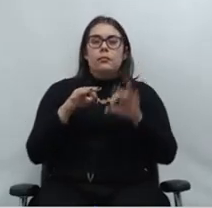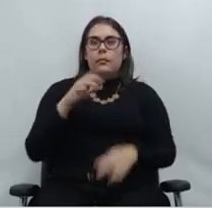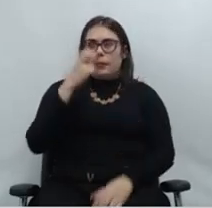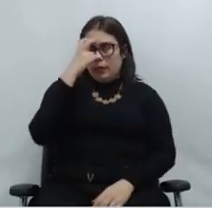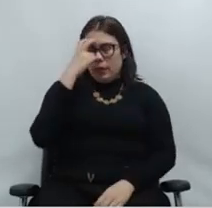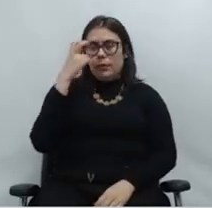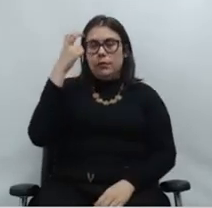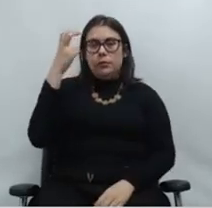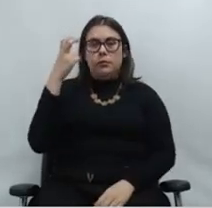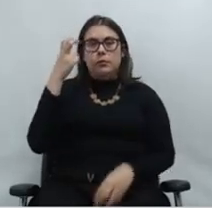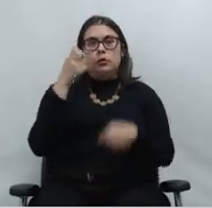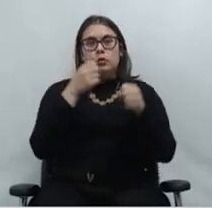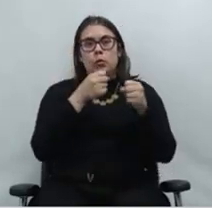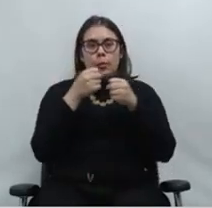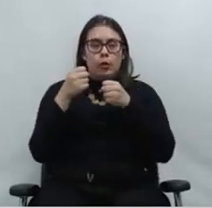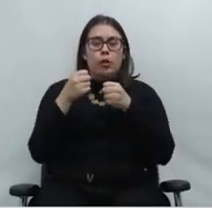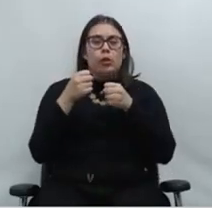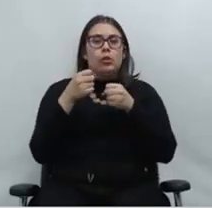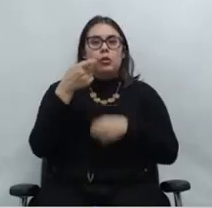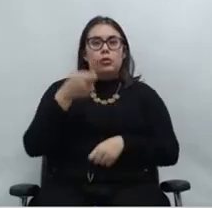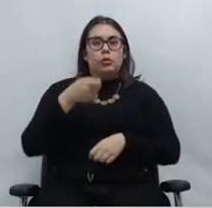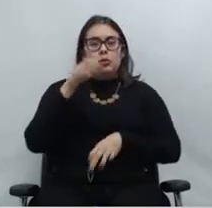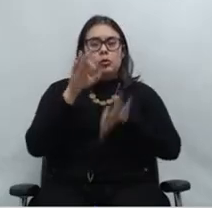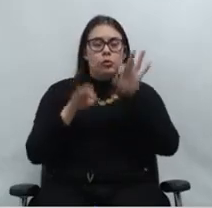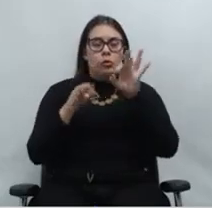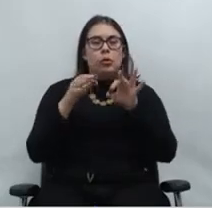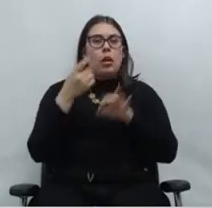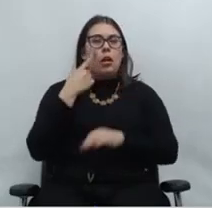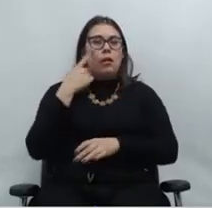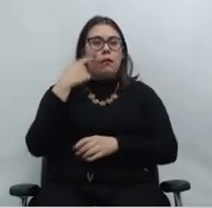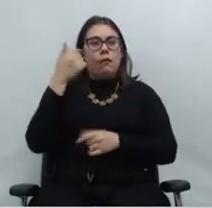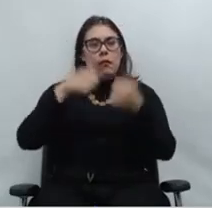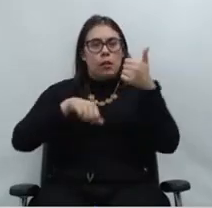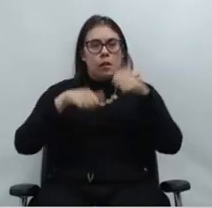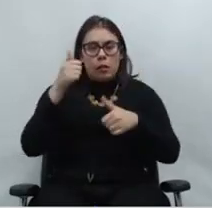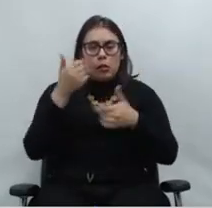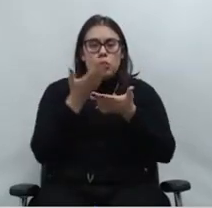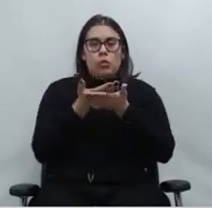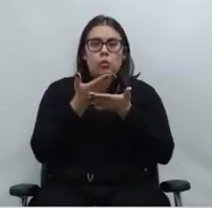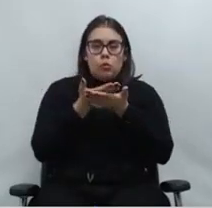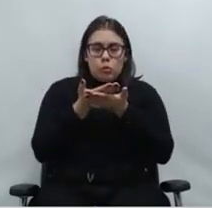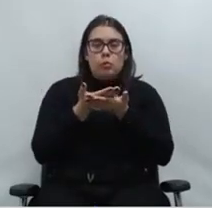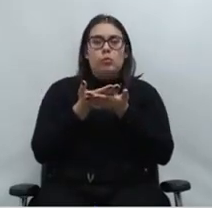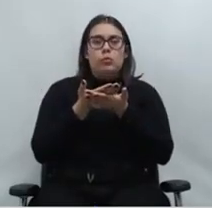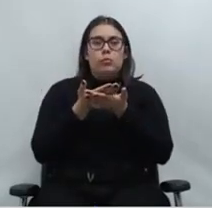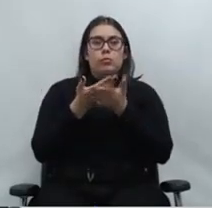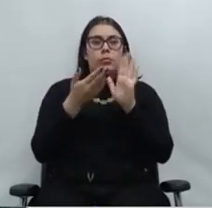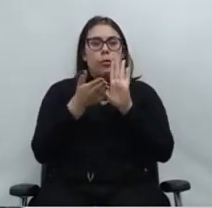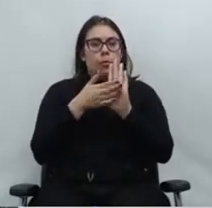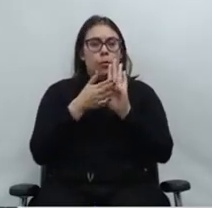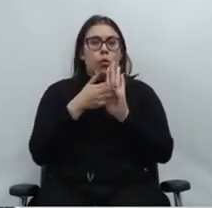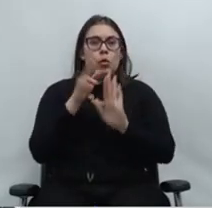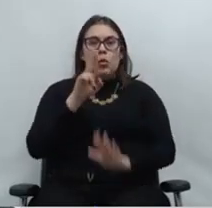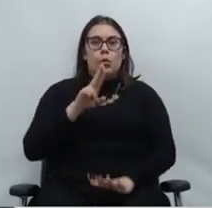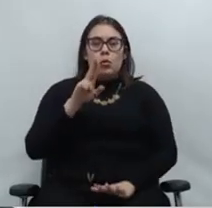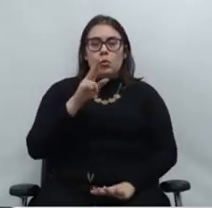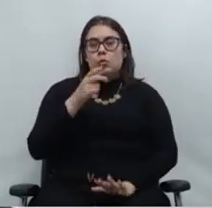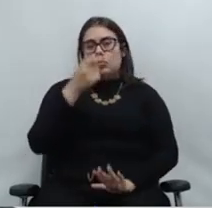no Poder Judiciário, com o objetivo de realizar estudos e avaliar a necessidade de criar uma proposta de regulamentação sobre o uso da